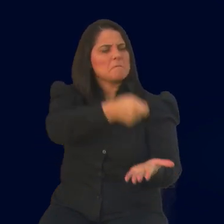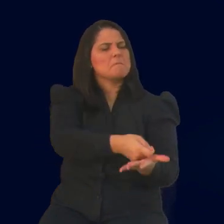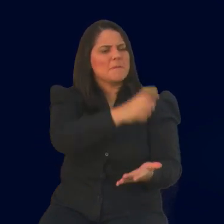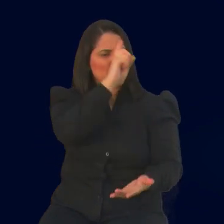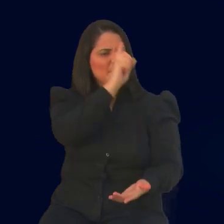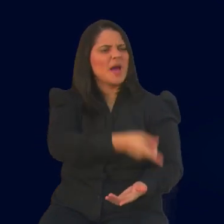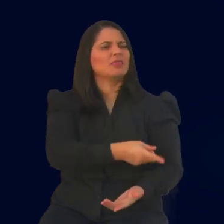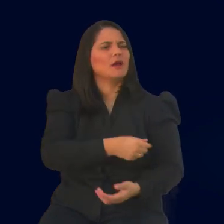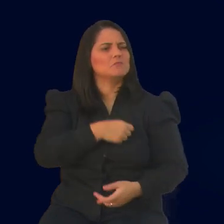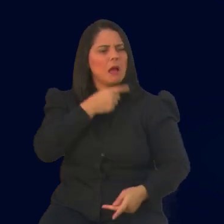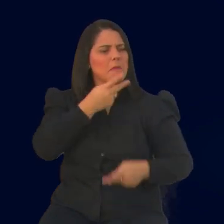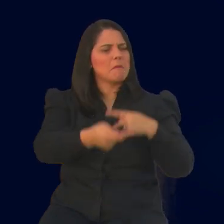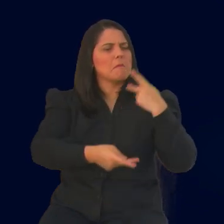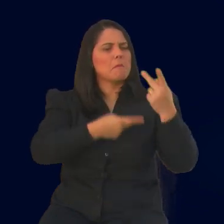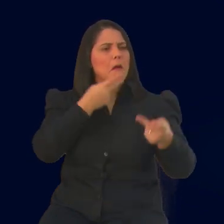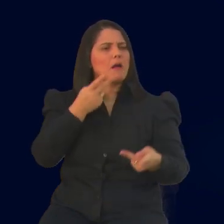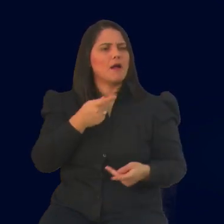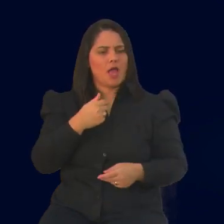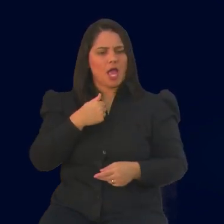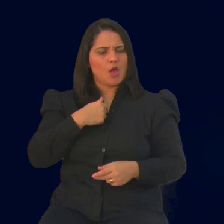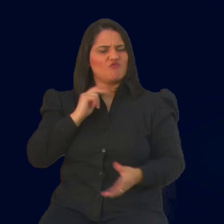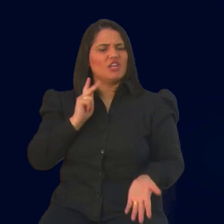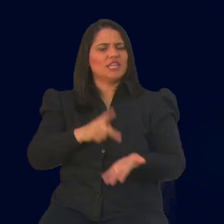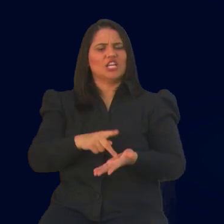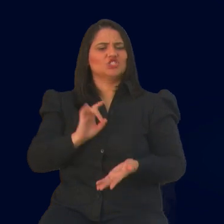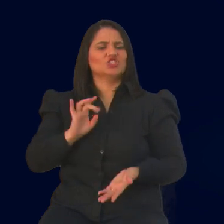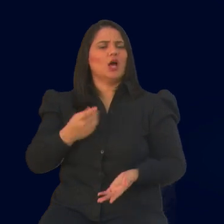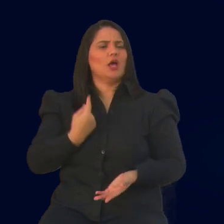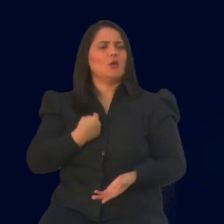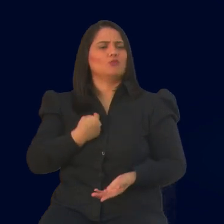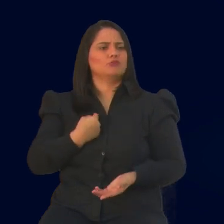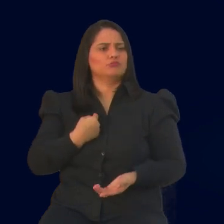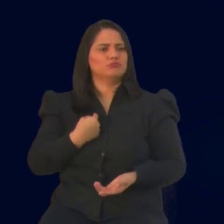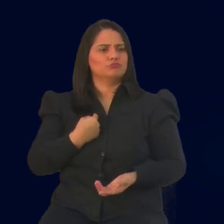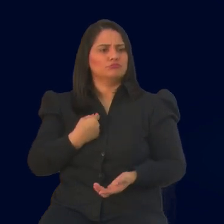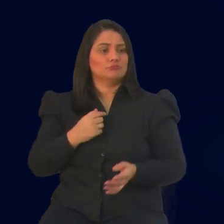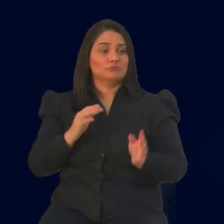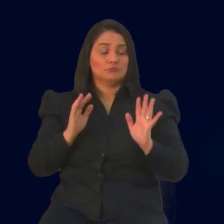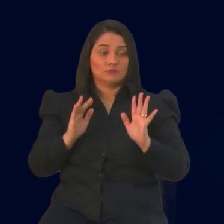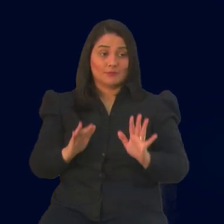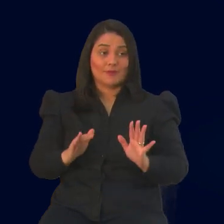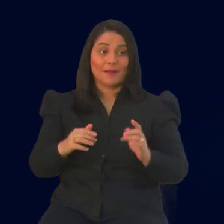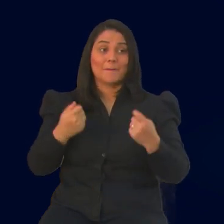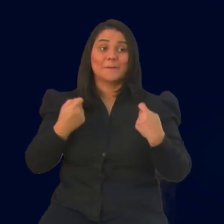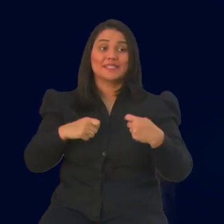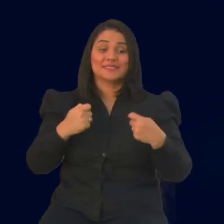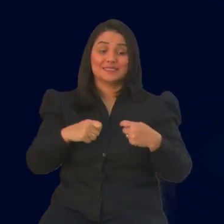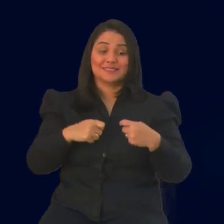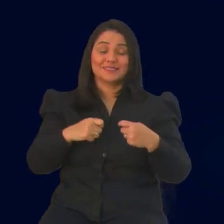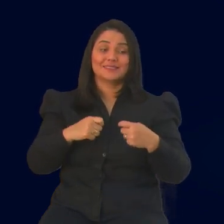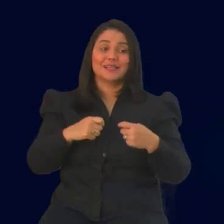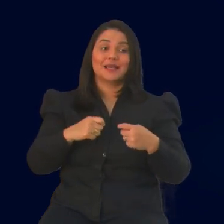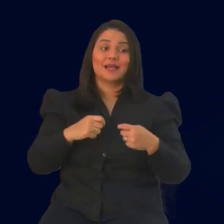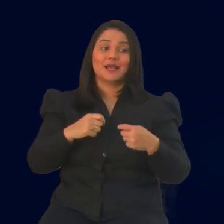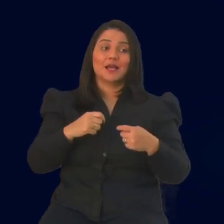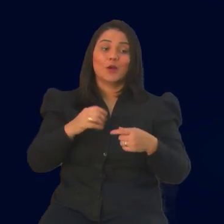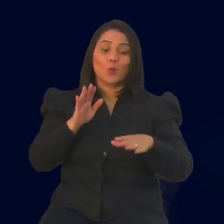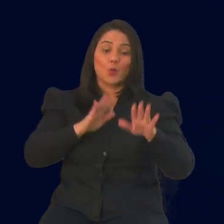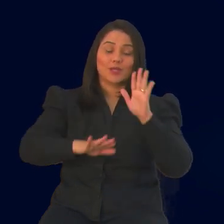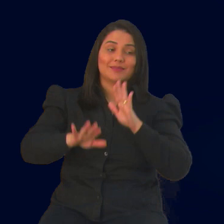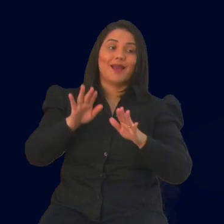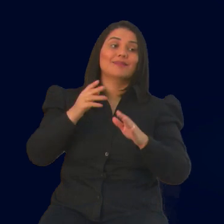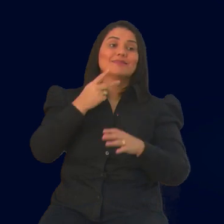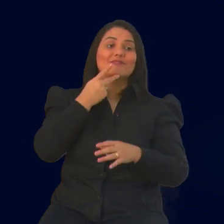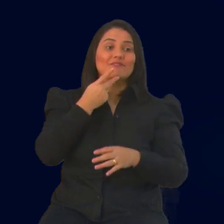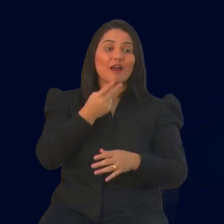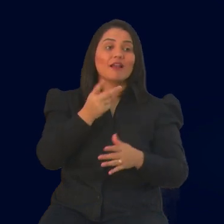verdade absoluta. É quando nós confundimos a sinceridade com o sincericídio. É quando